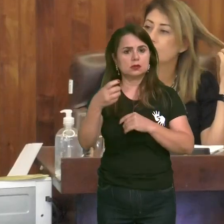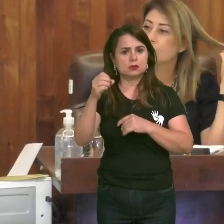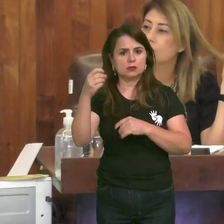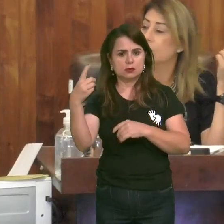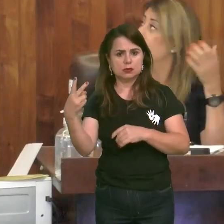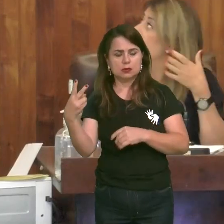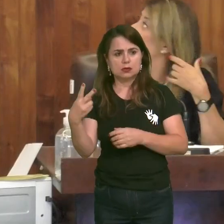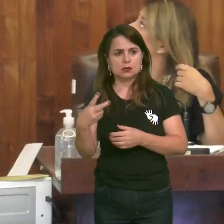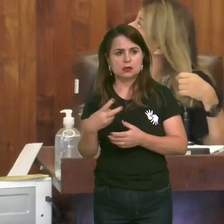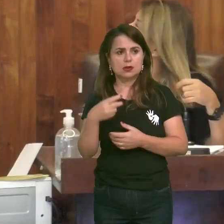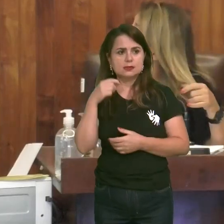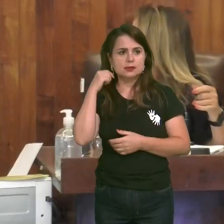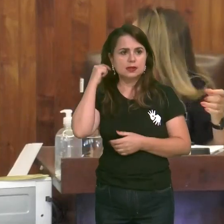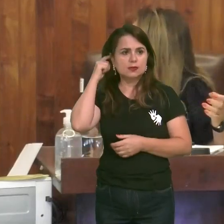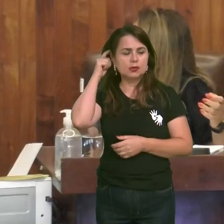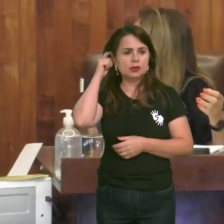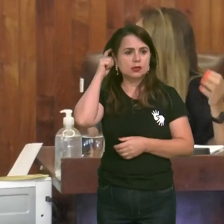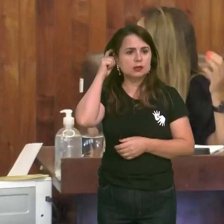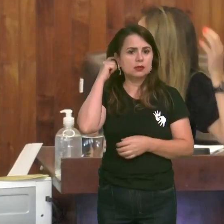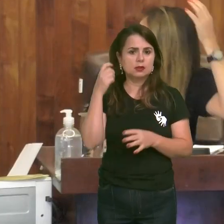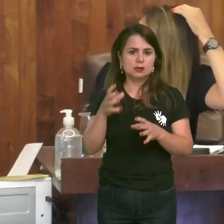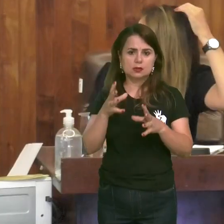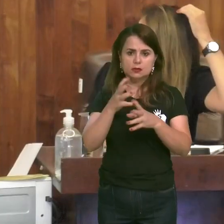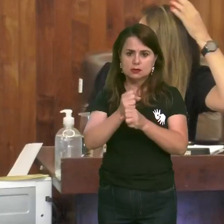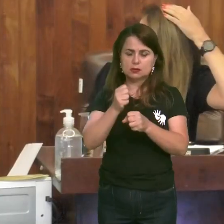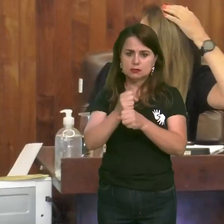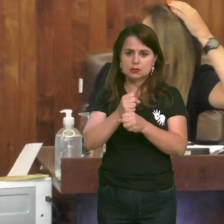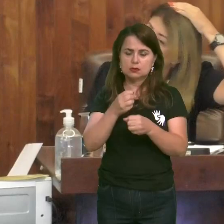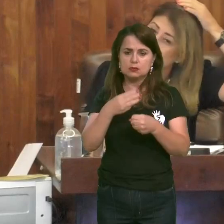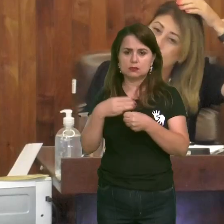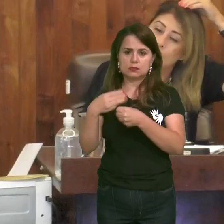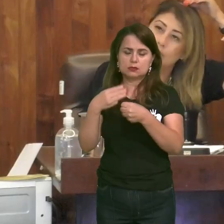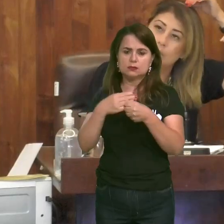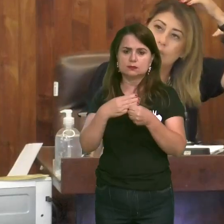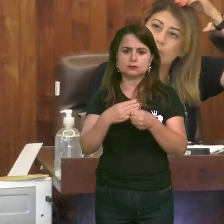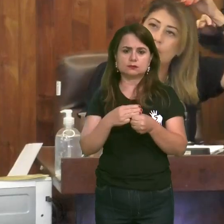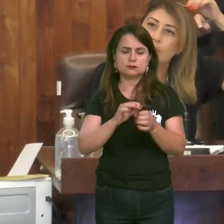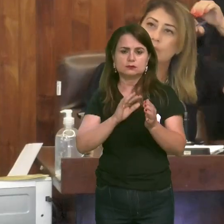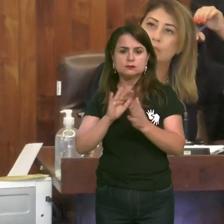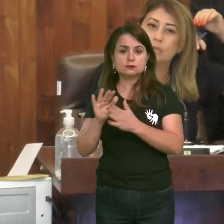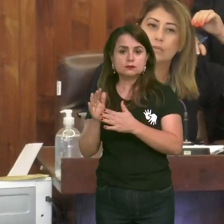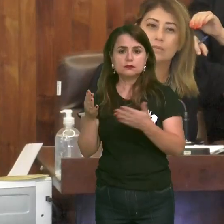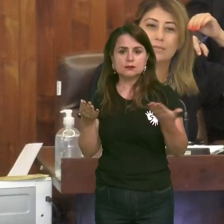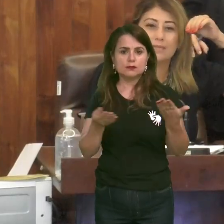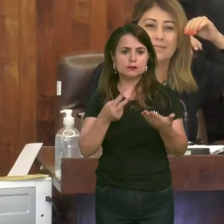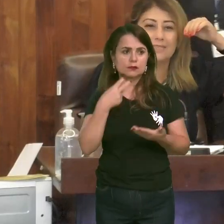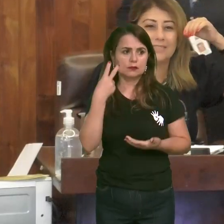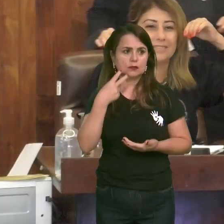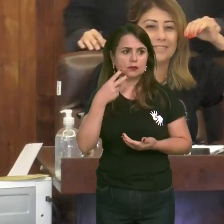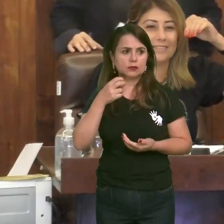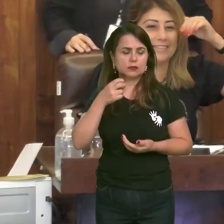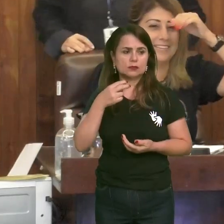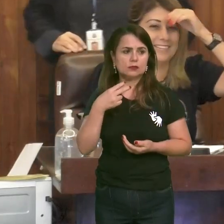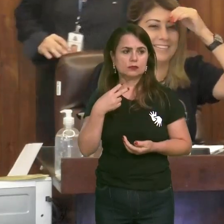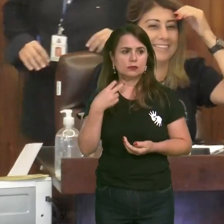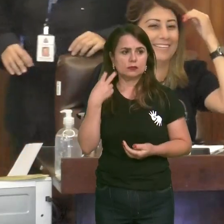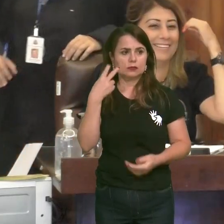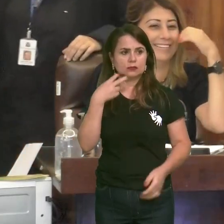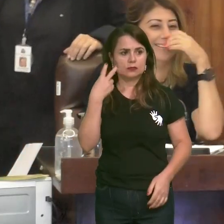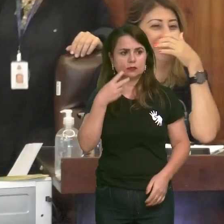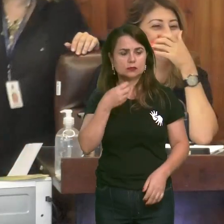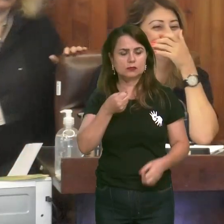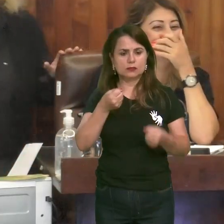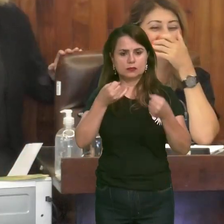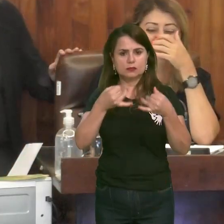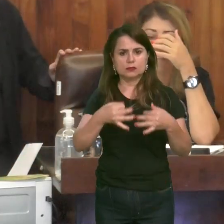que trata sobre o orçamento Geral do município pede a palavra Vereador Júnior Moraes que dispõe